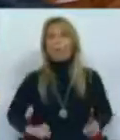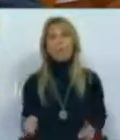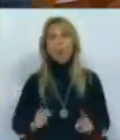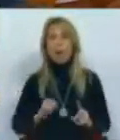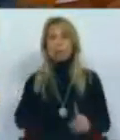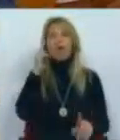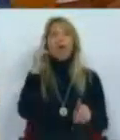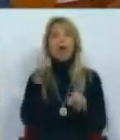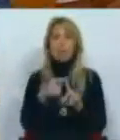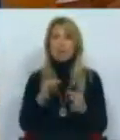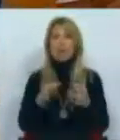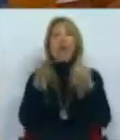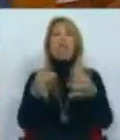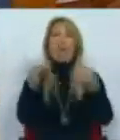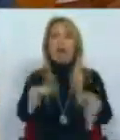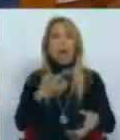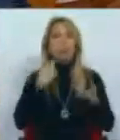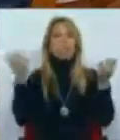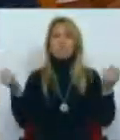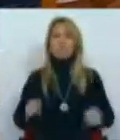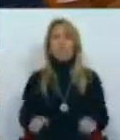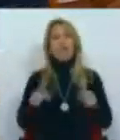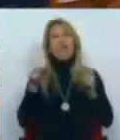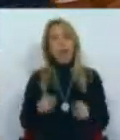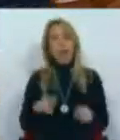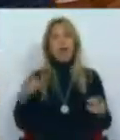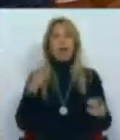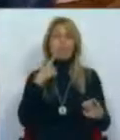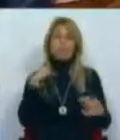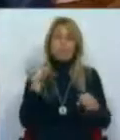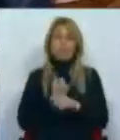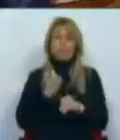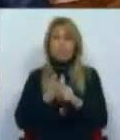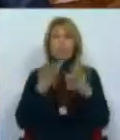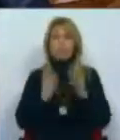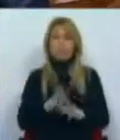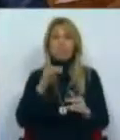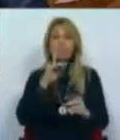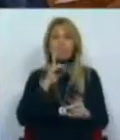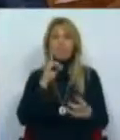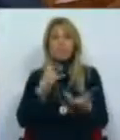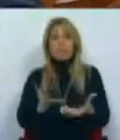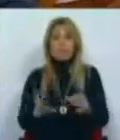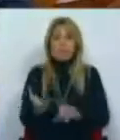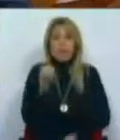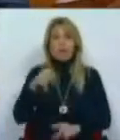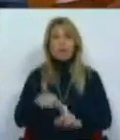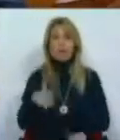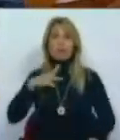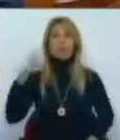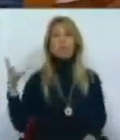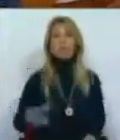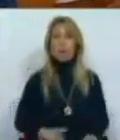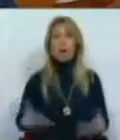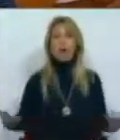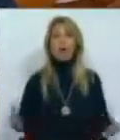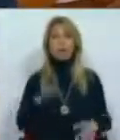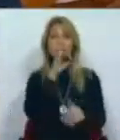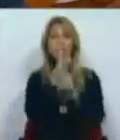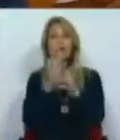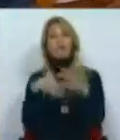uma condição sine qua non para um desígnio maior de Portugal, a recuperação da nossa credibilidade e, simultaneamente,